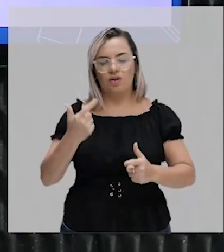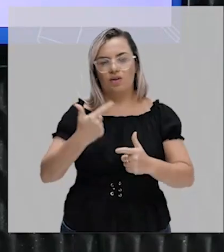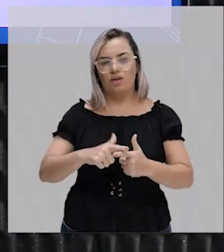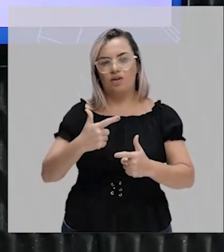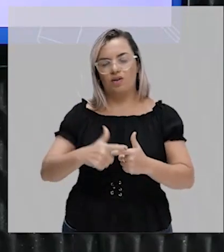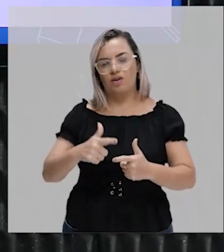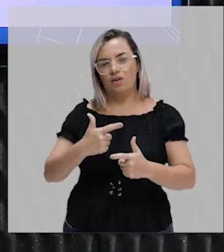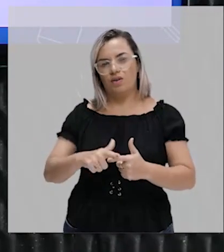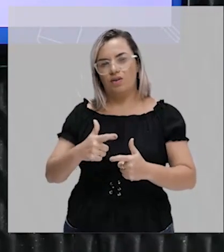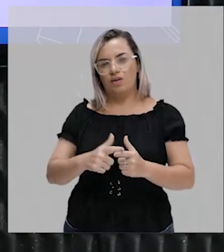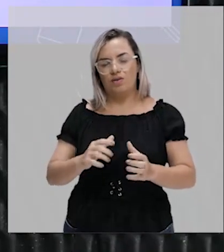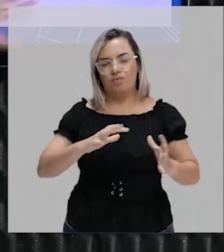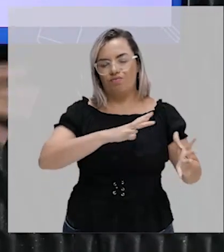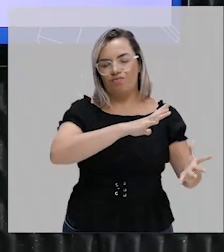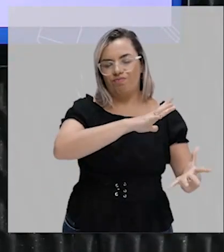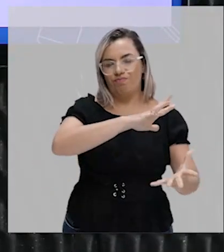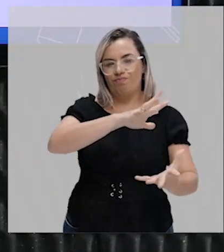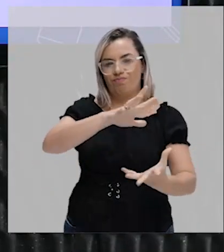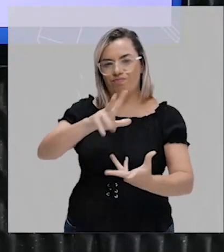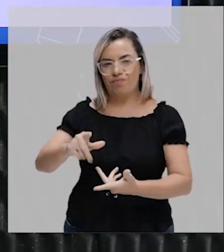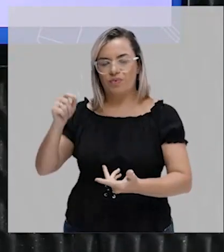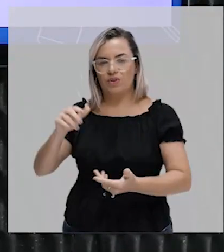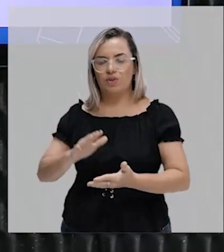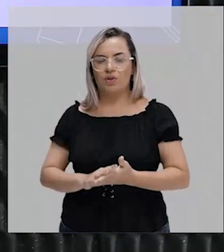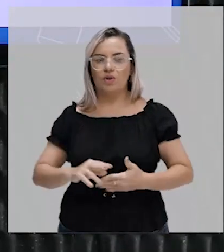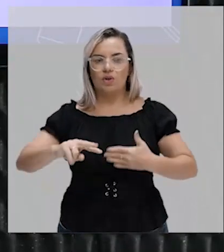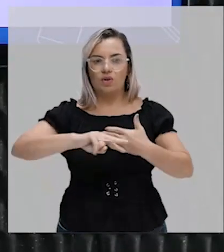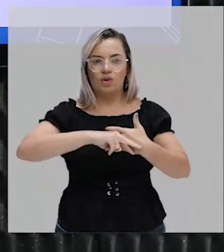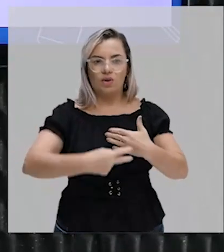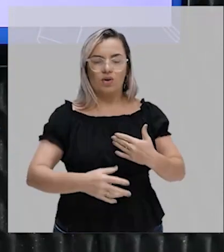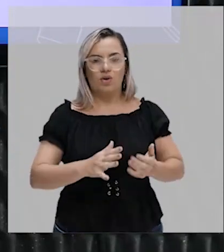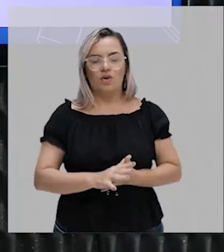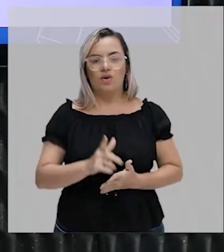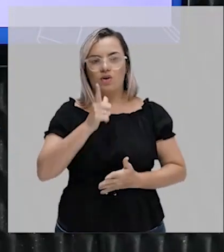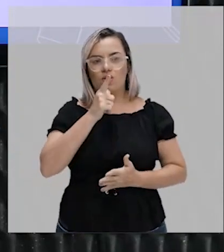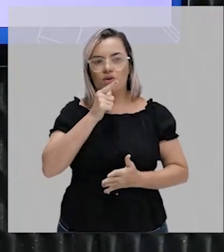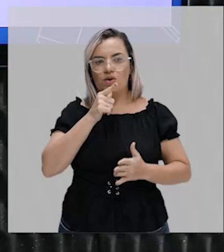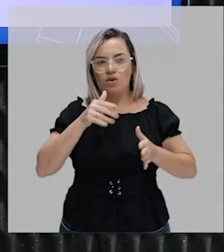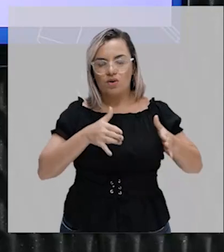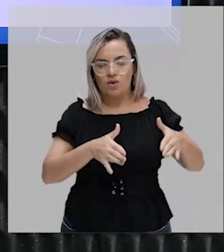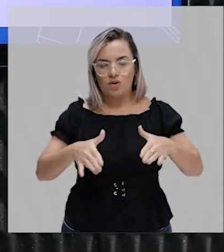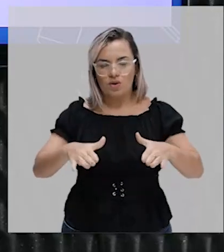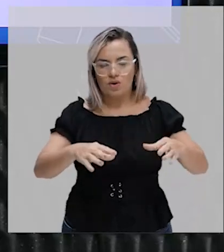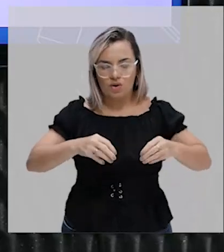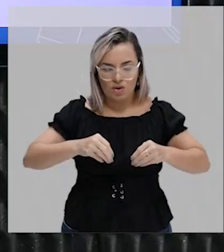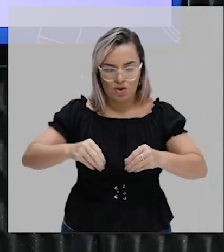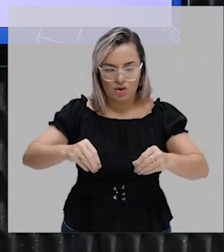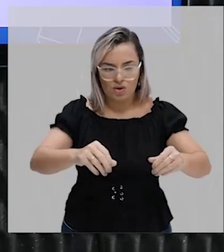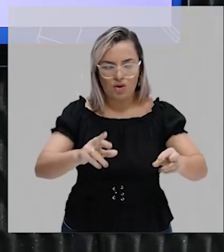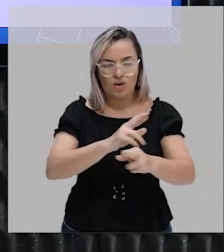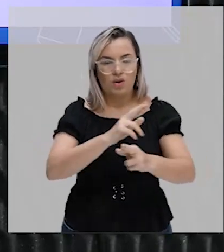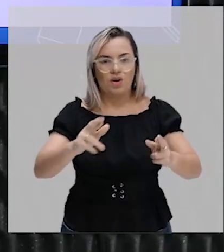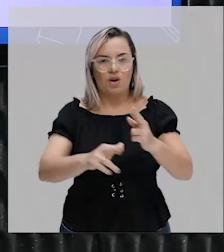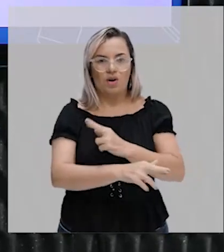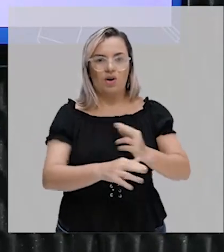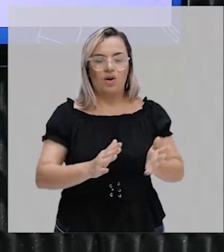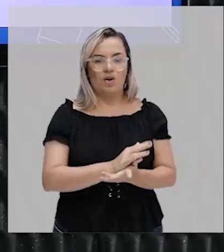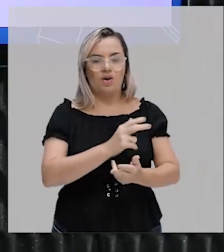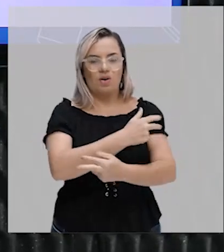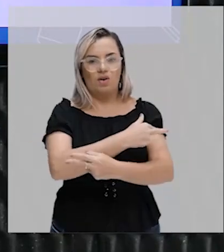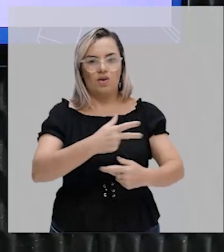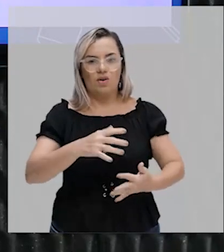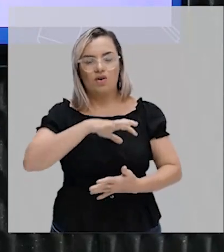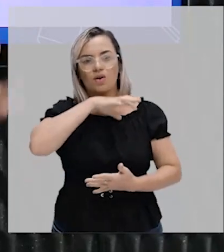problemas em escala, né, em cadeia aí, gerando problemas hídricos, problemas do solo, problemas relativos a animais, problemas para o